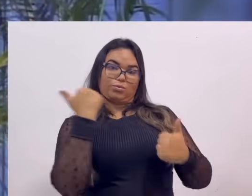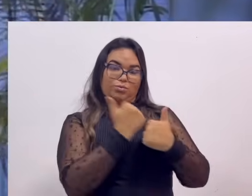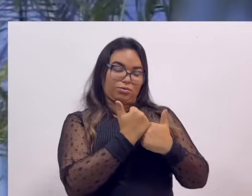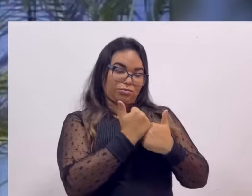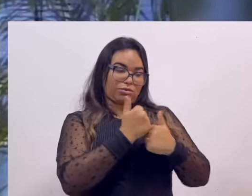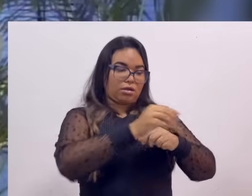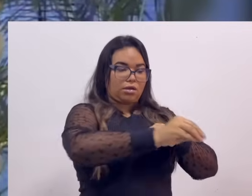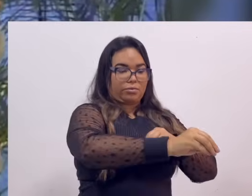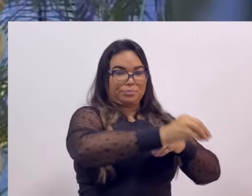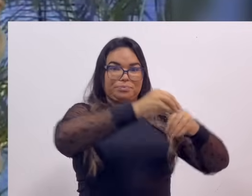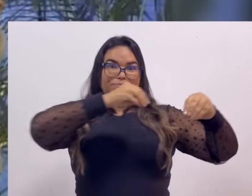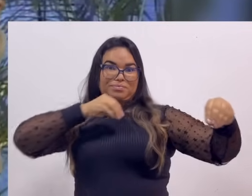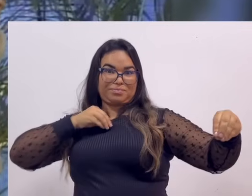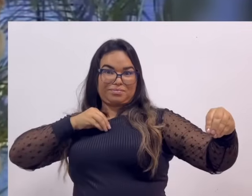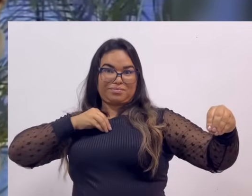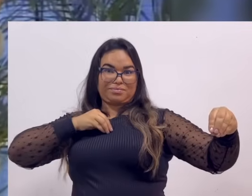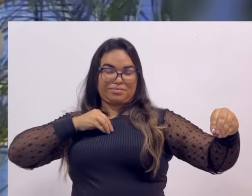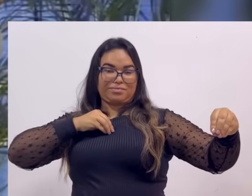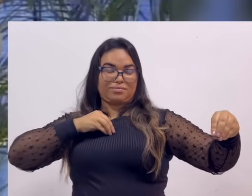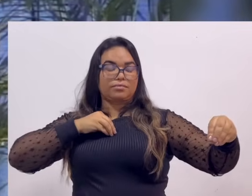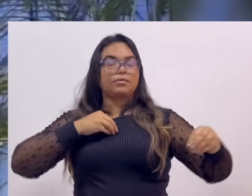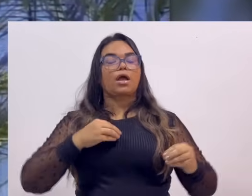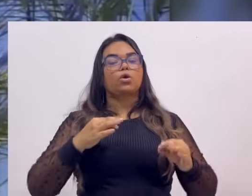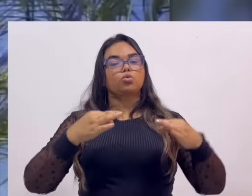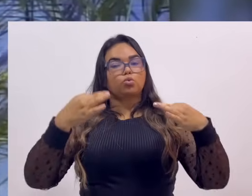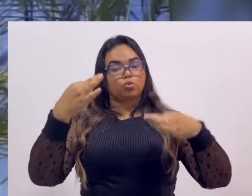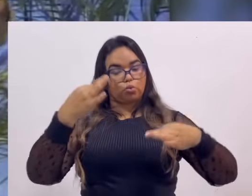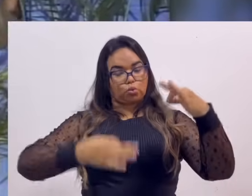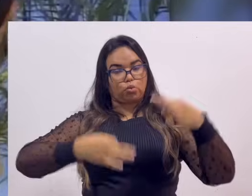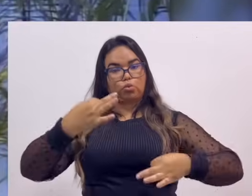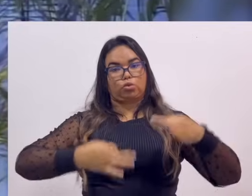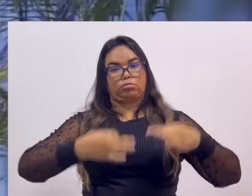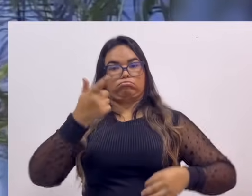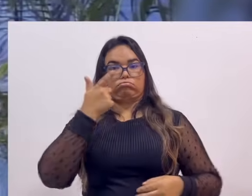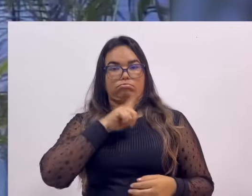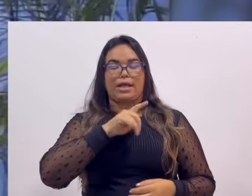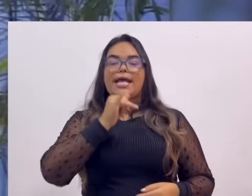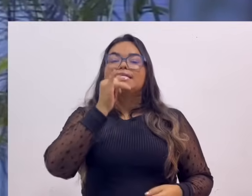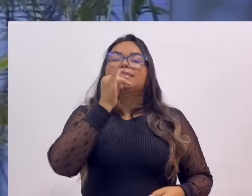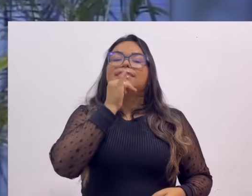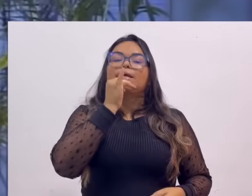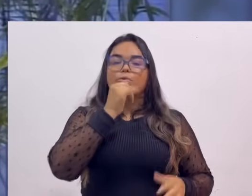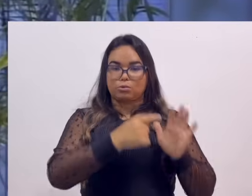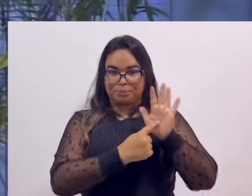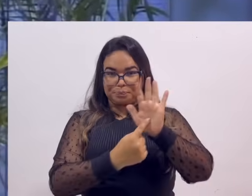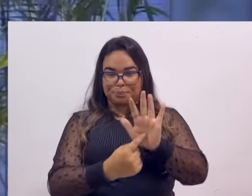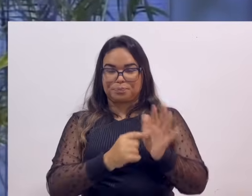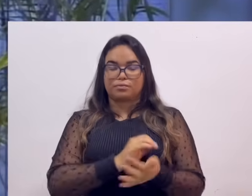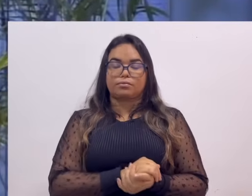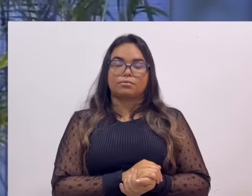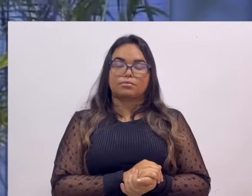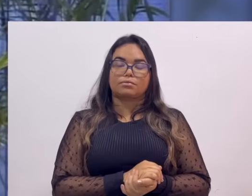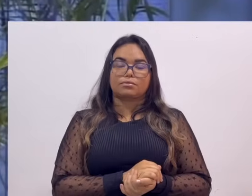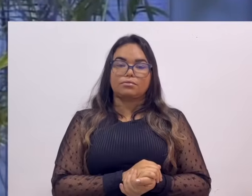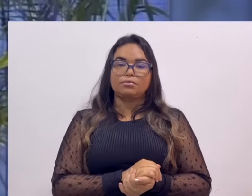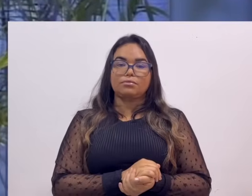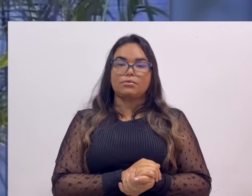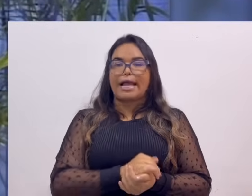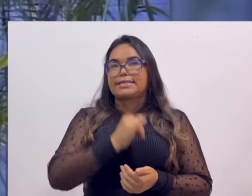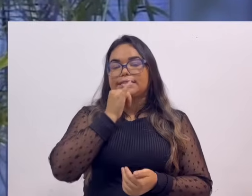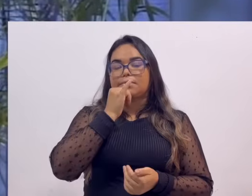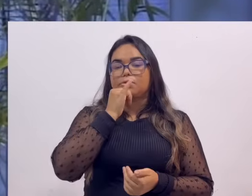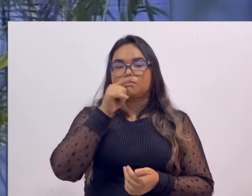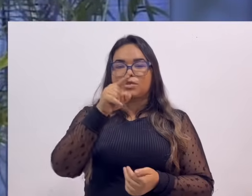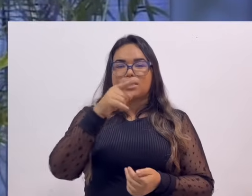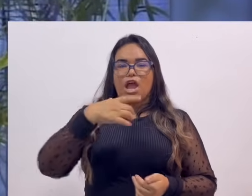E fiz justiça. A justiça foi feita. Eu vou dar um exemplo para vocês. Se você